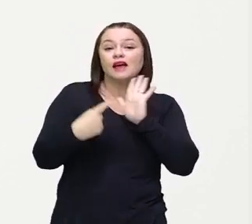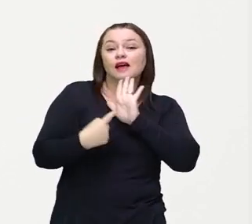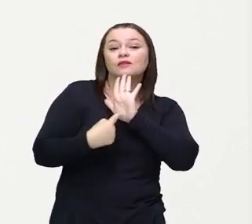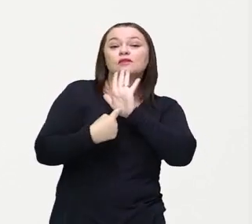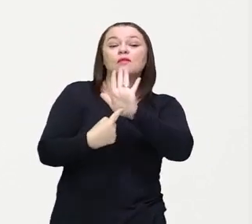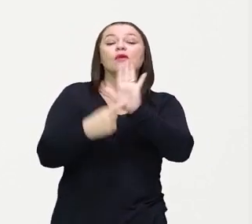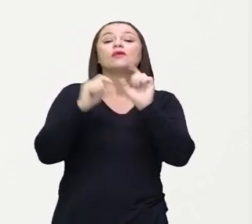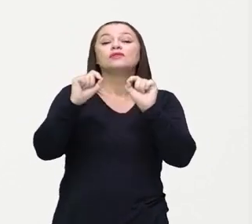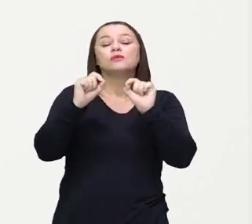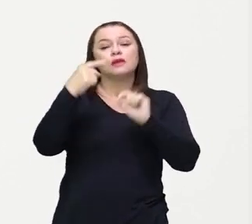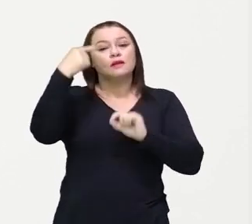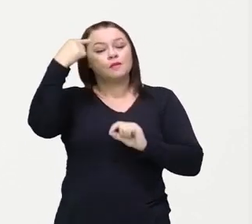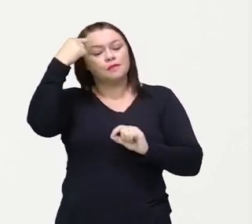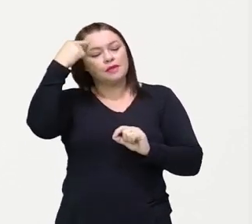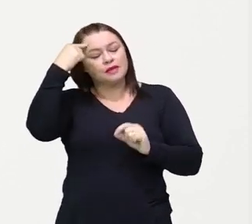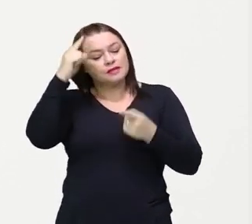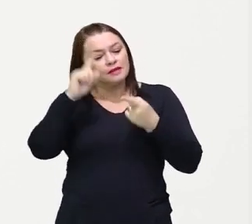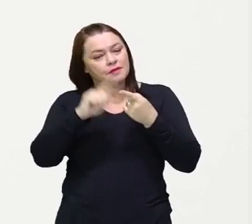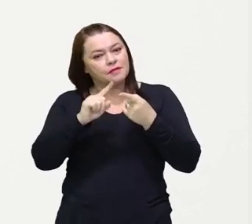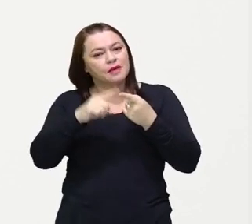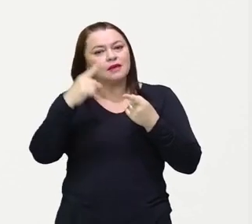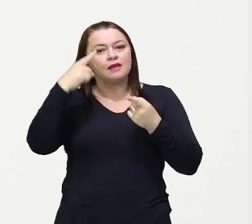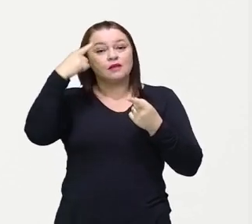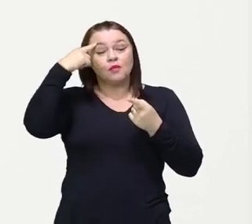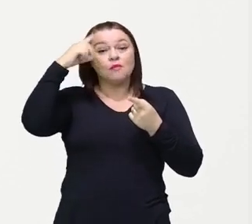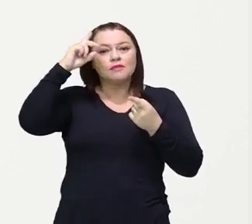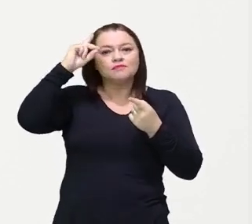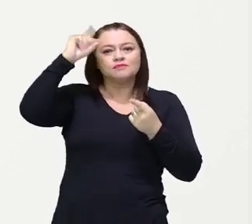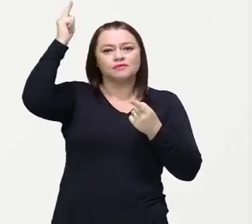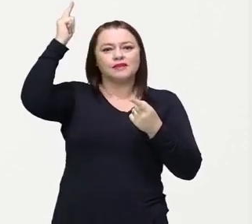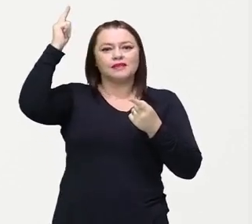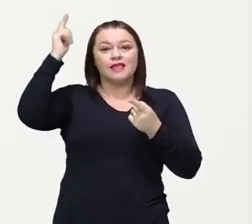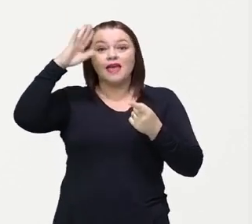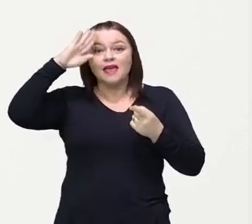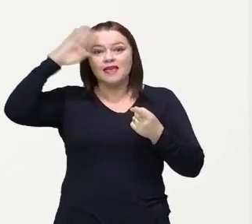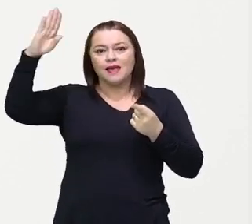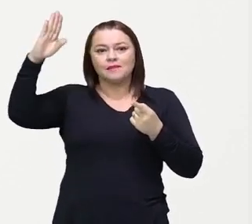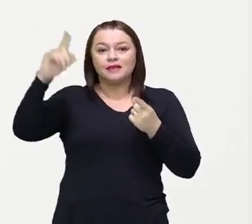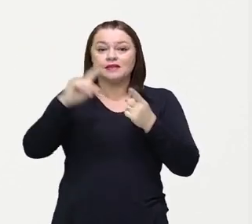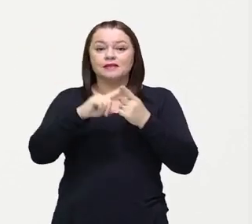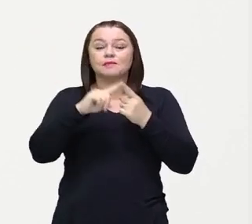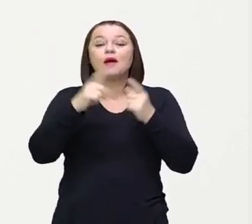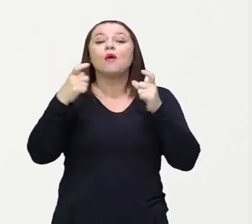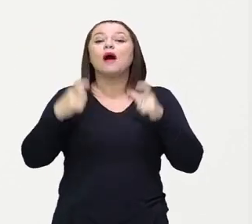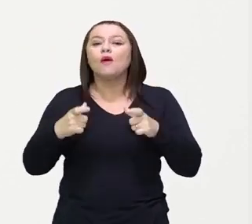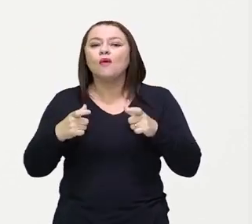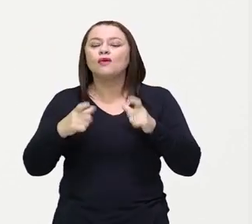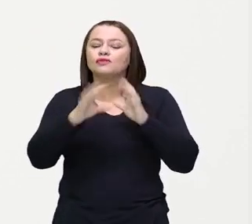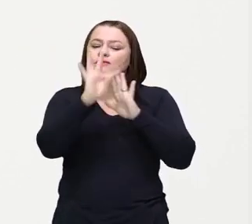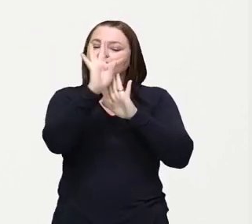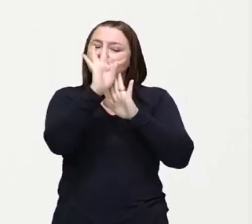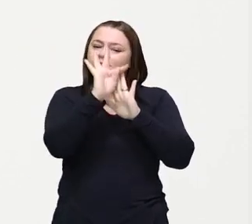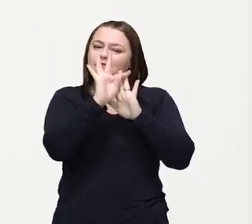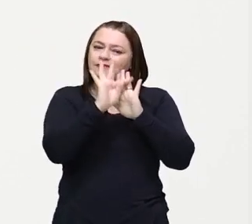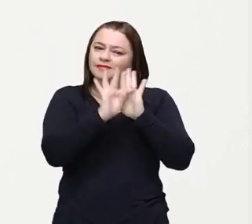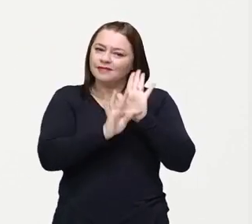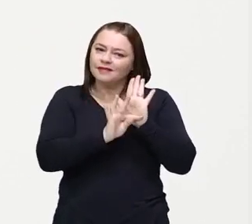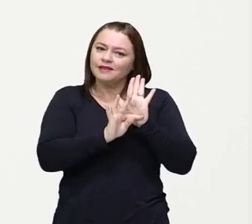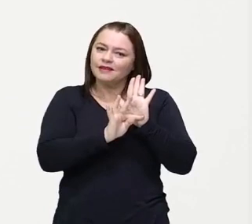Um pensamento ou ideia central num texto com sentido o quê?